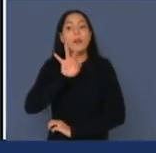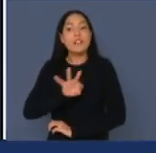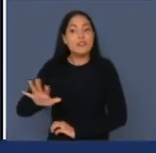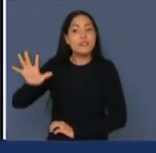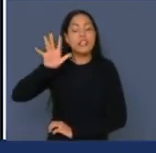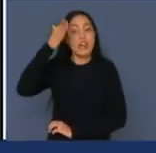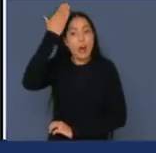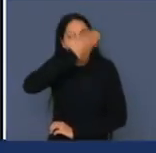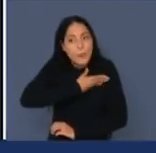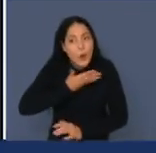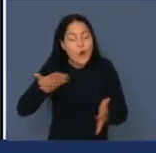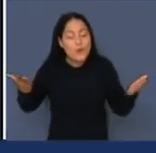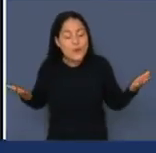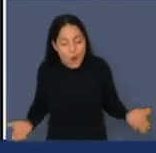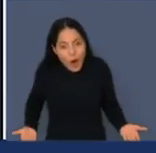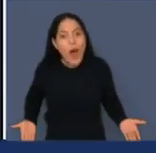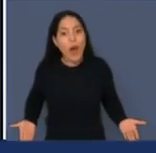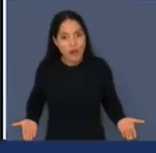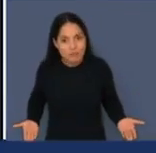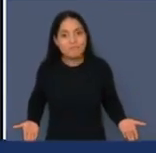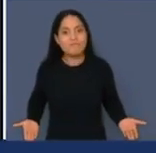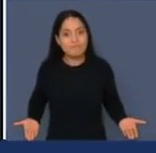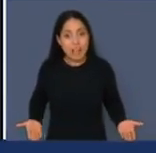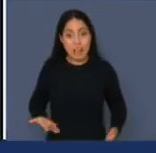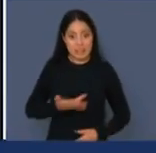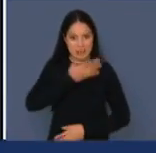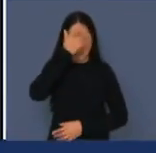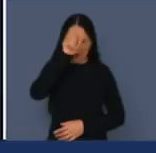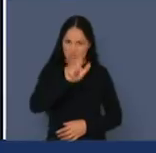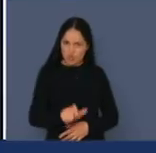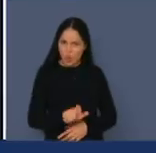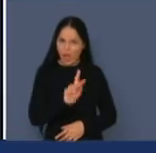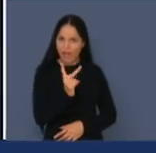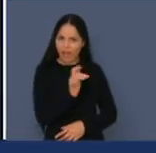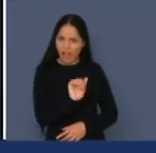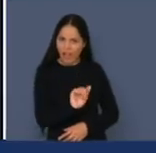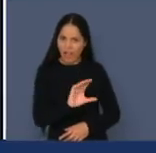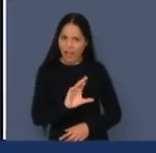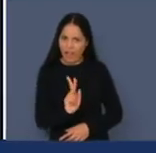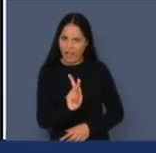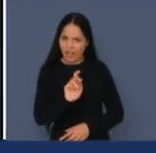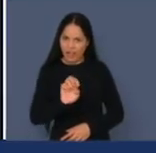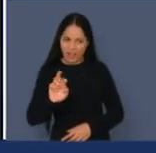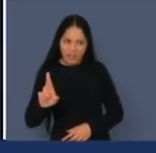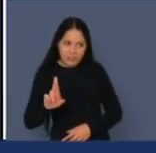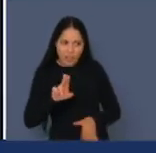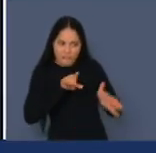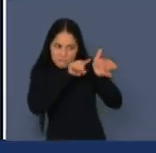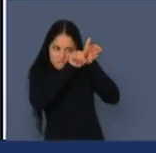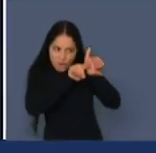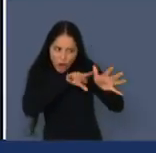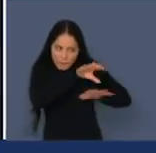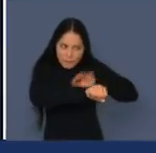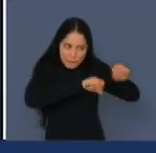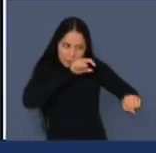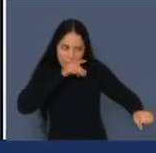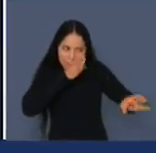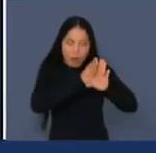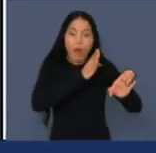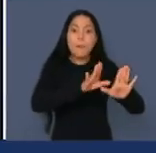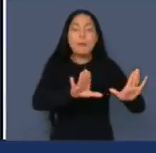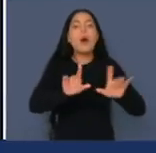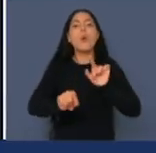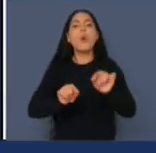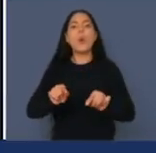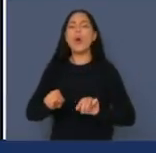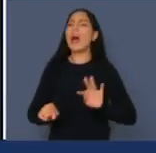demonstrando essa invasão e que o TSE se calou diante disso não veio a público para